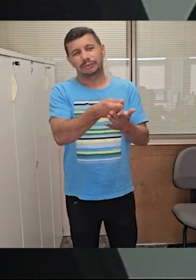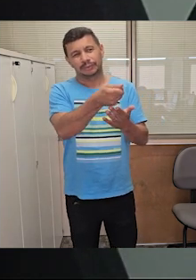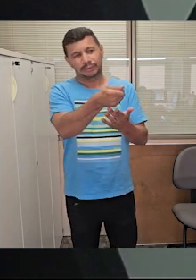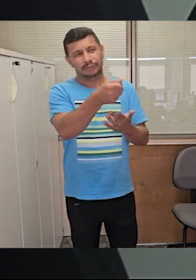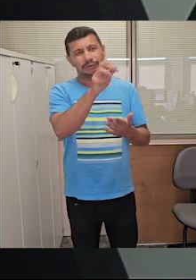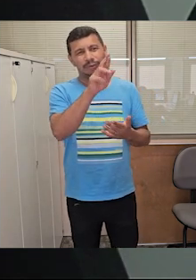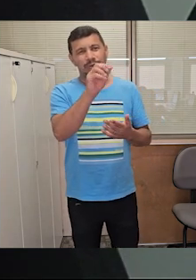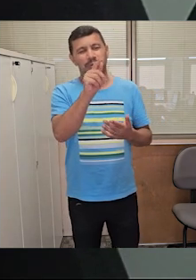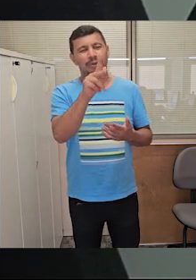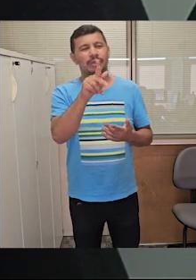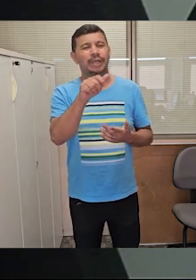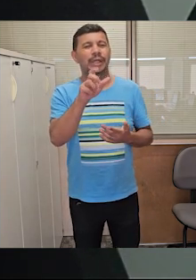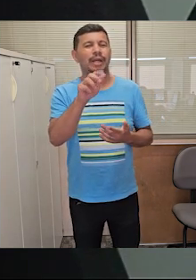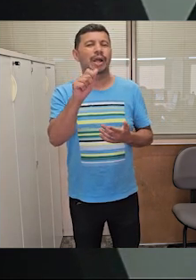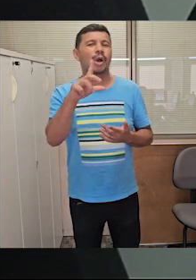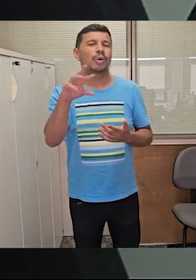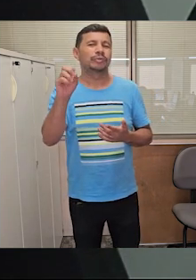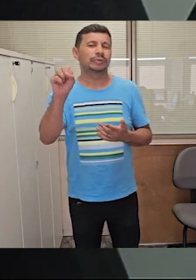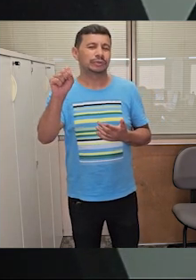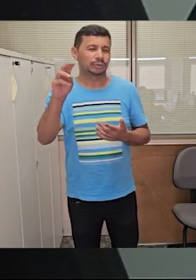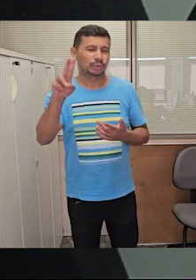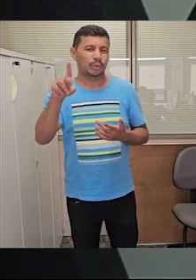e falei: Roque Alves de Souza.